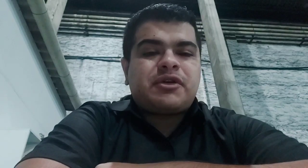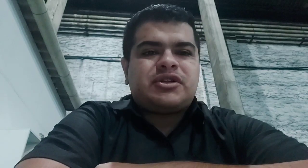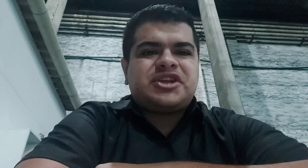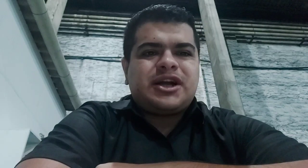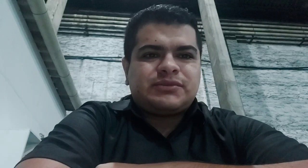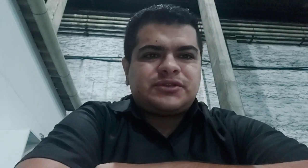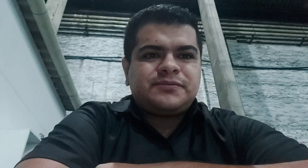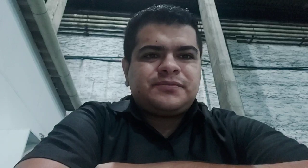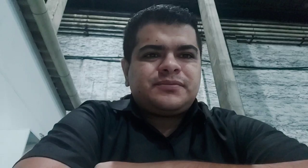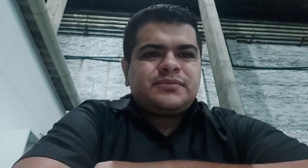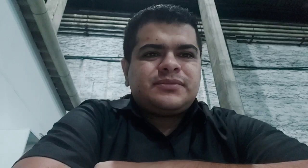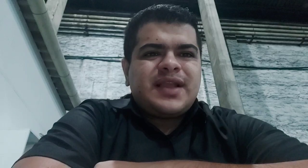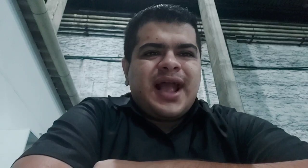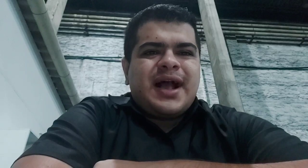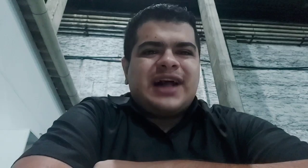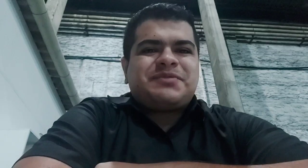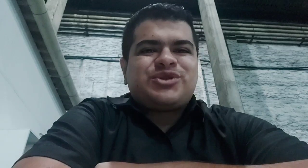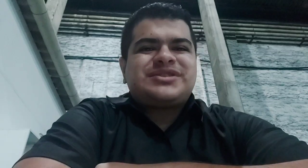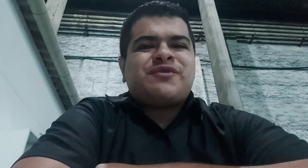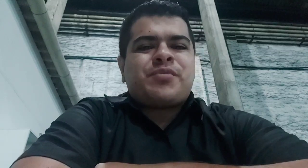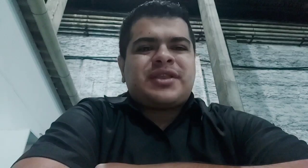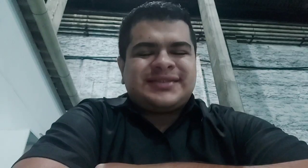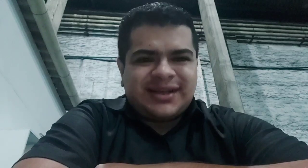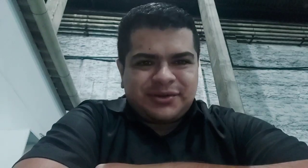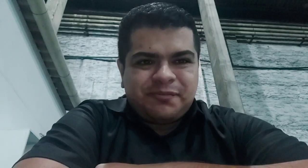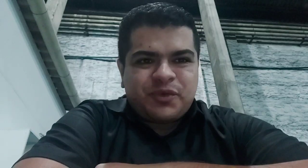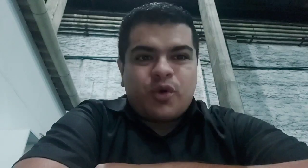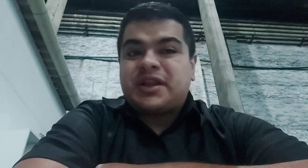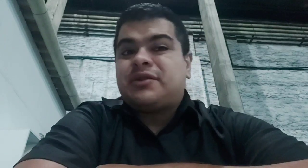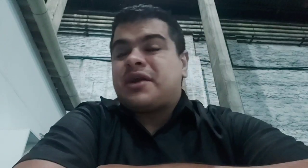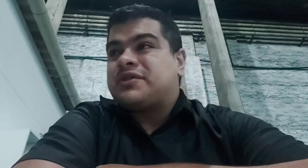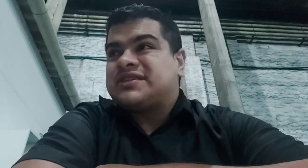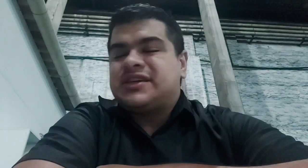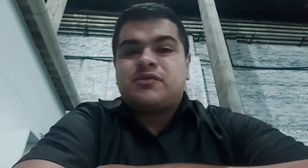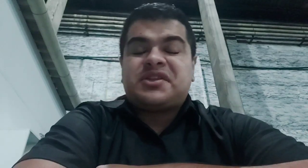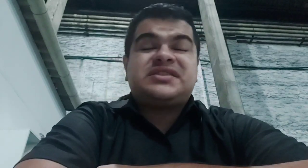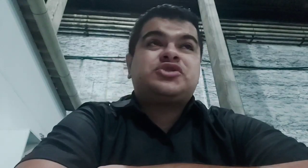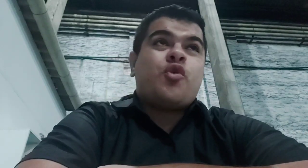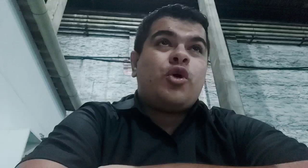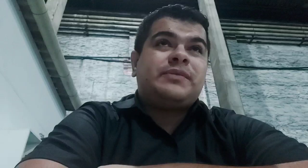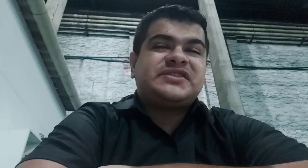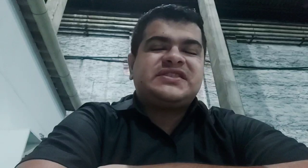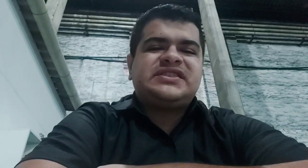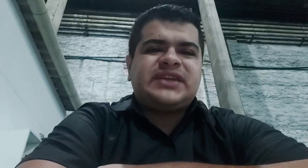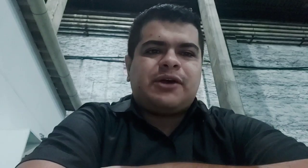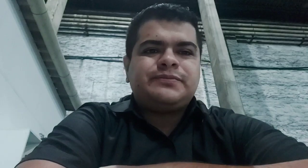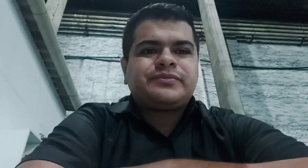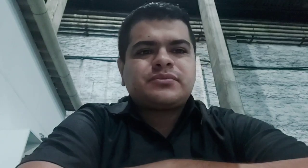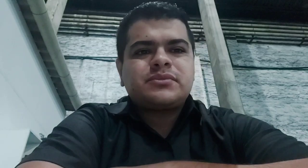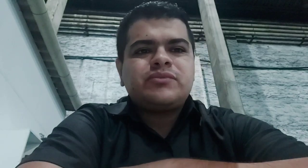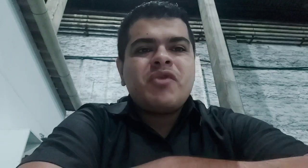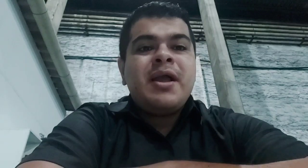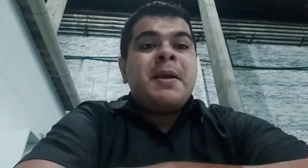o nível que nós chegamos. As pessoas estavam protestando contra aquilo que aconteceu, contra essa escolha